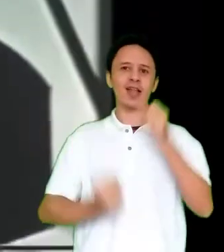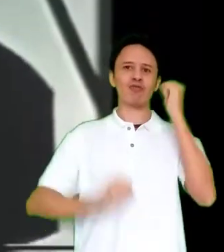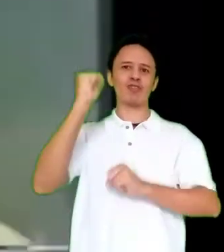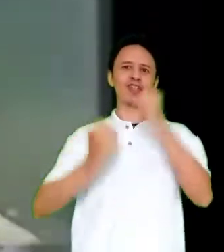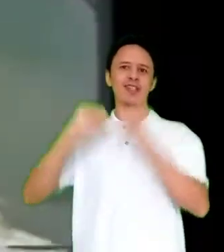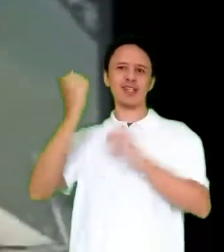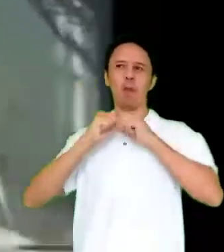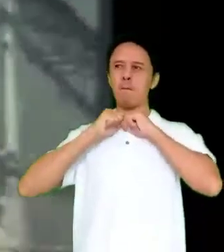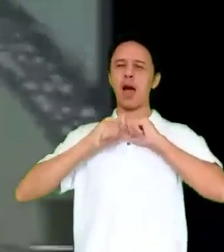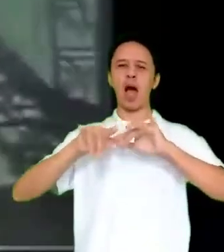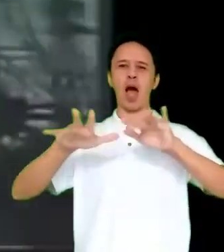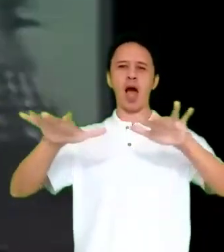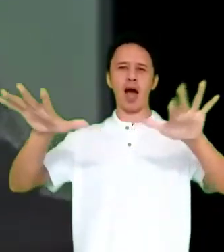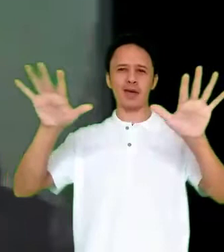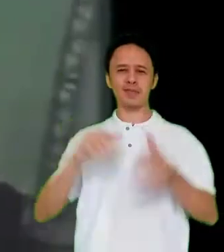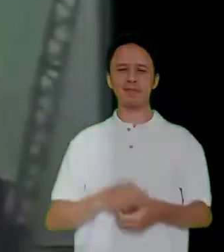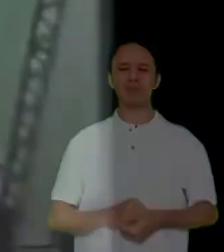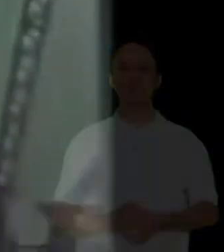exportou foi a industrialização.